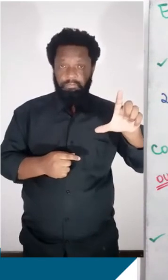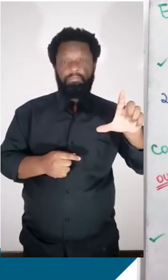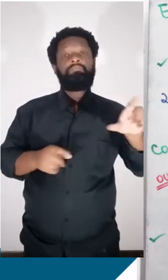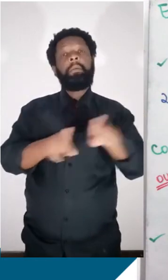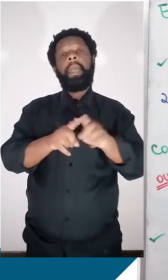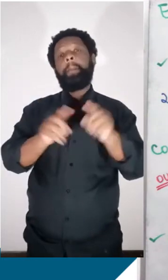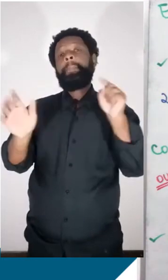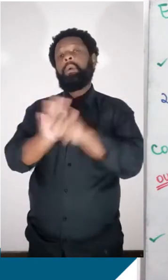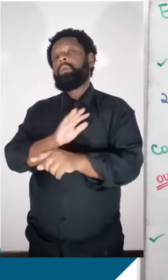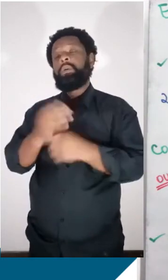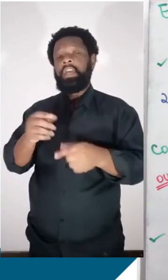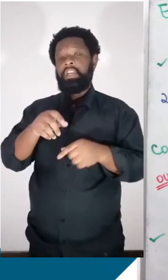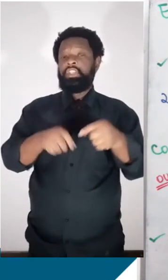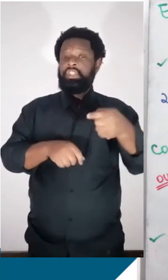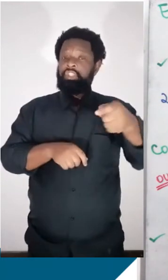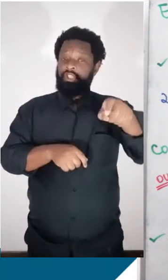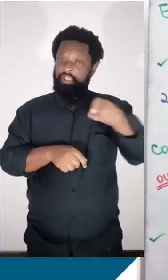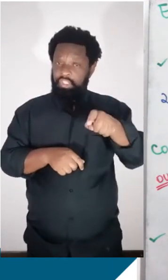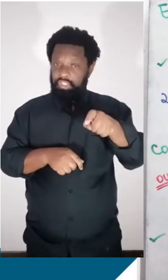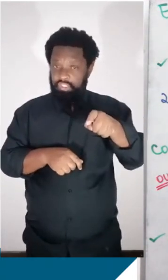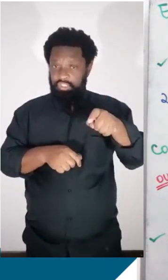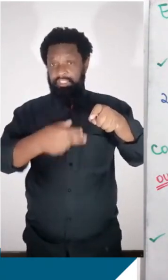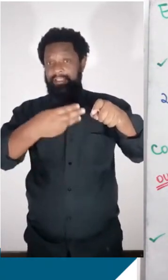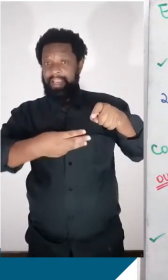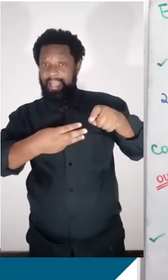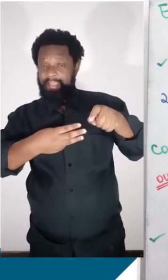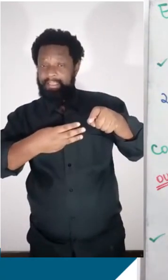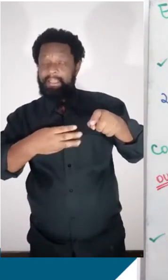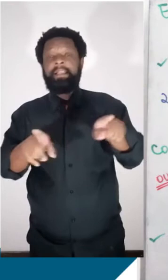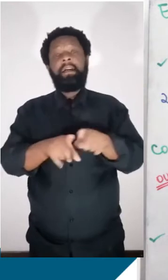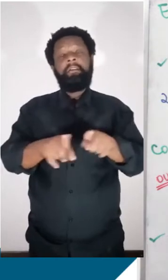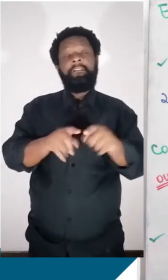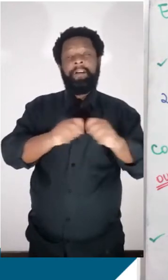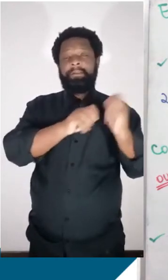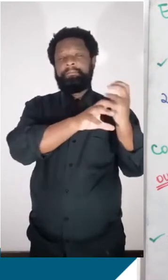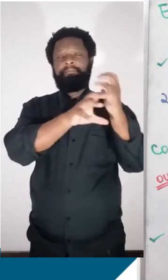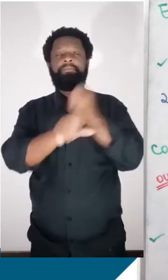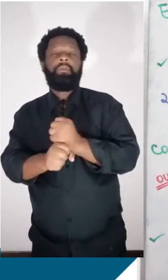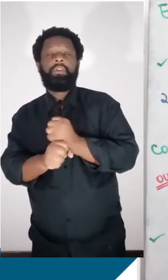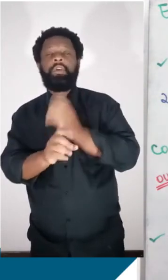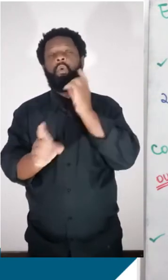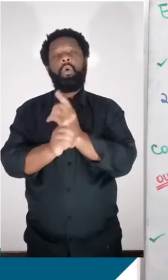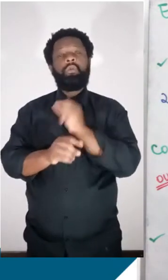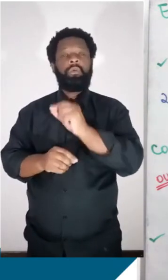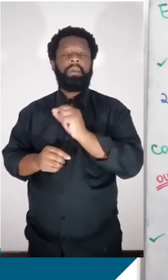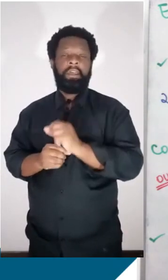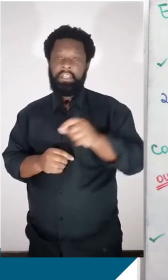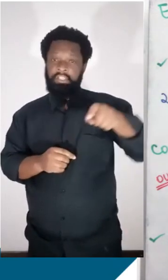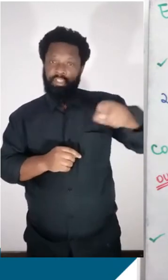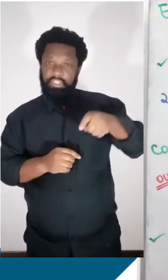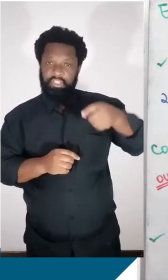A pergunta está aqui, x3. E, fazendo essa conta, eu